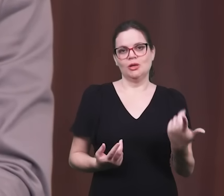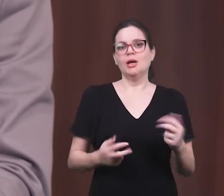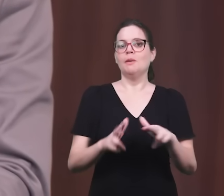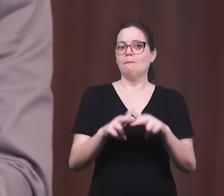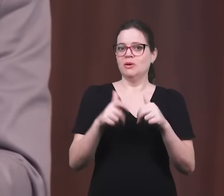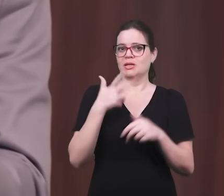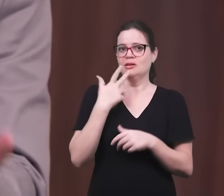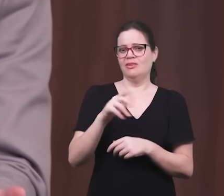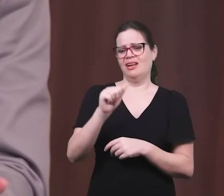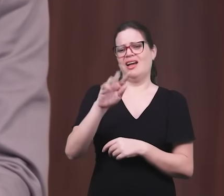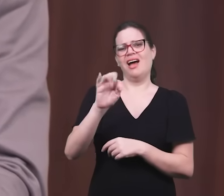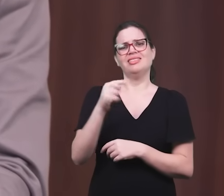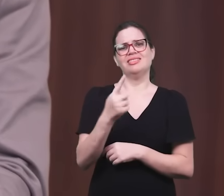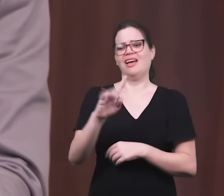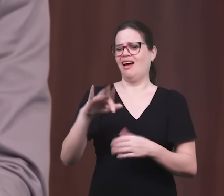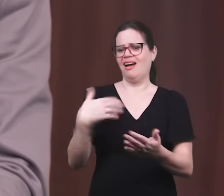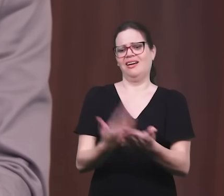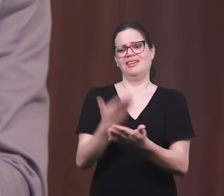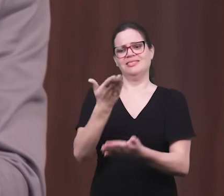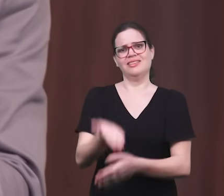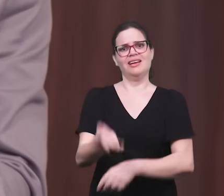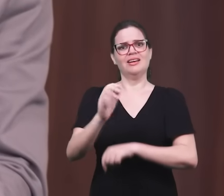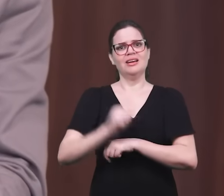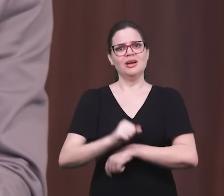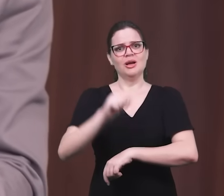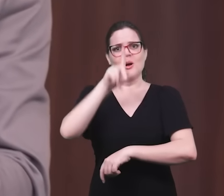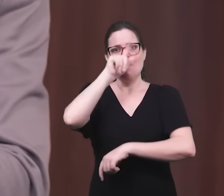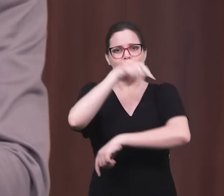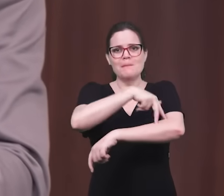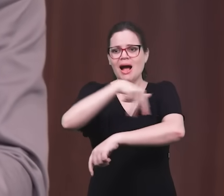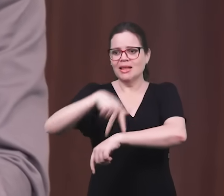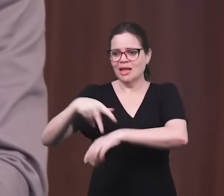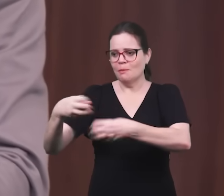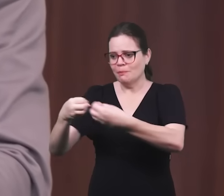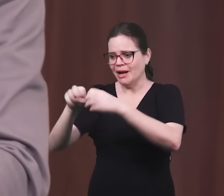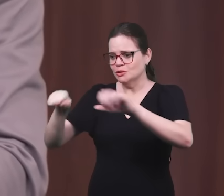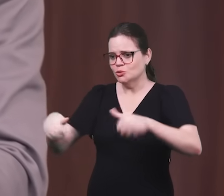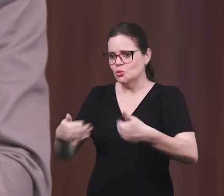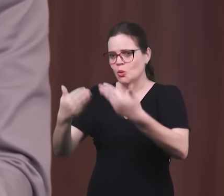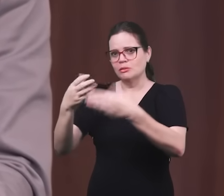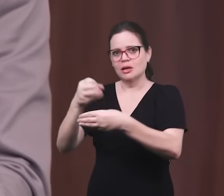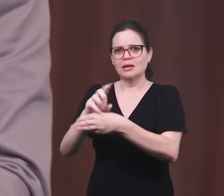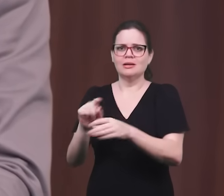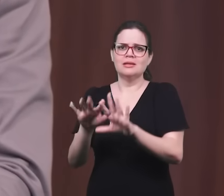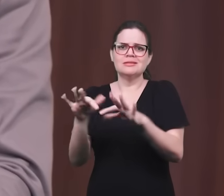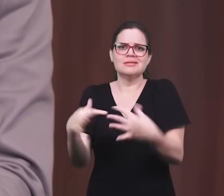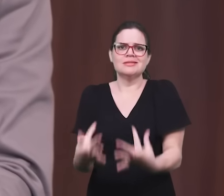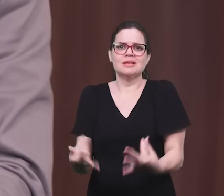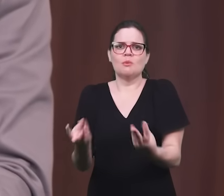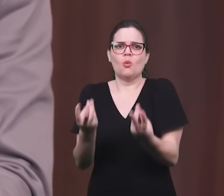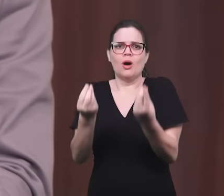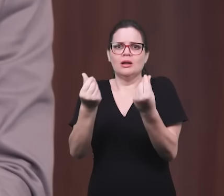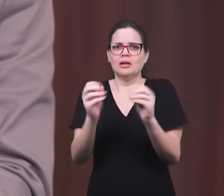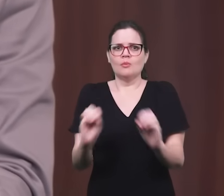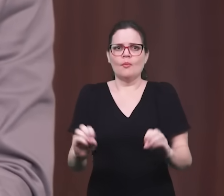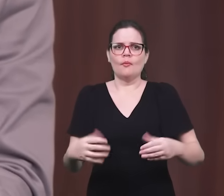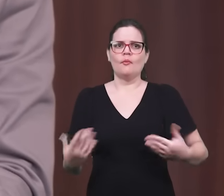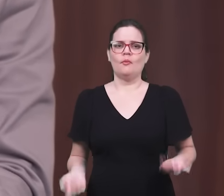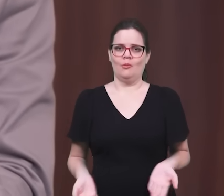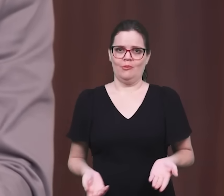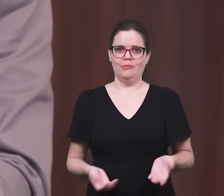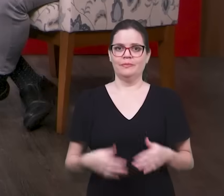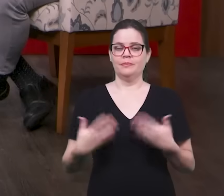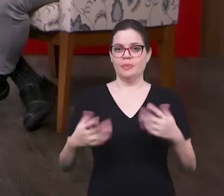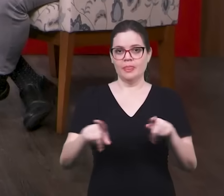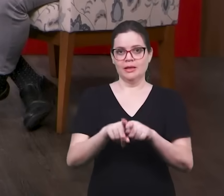traz a expressão, até o Exatamente. pardal, Até o pardal. que né, não tem tanta qualidade, que é tão simples, ele fez.